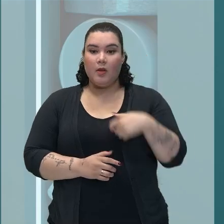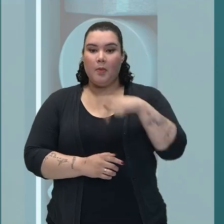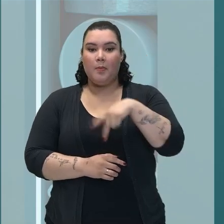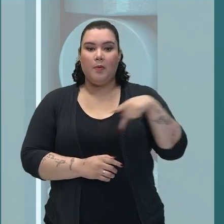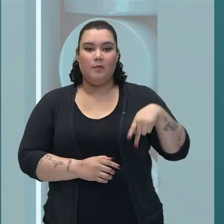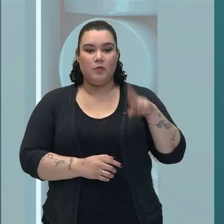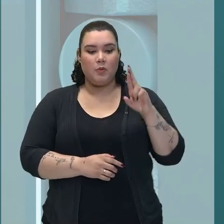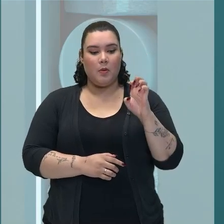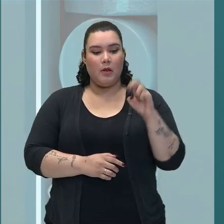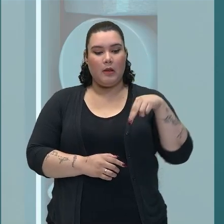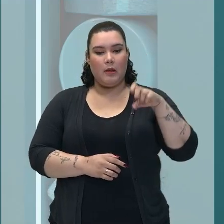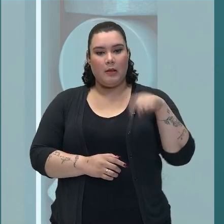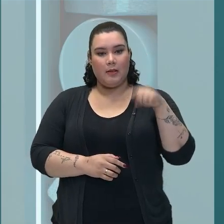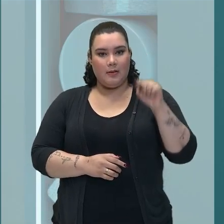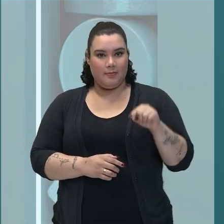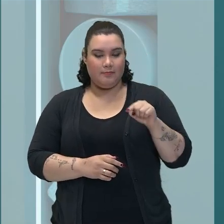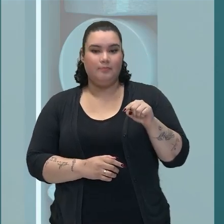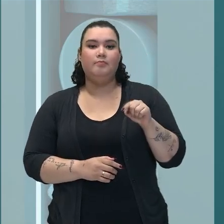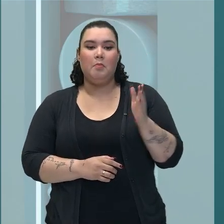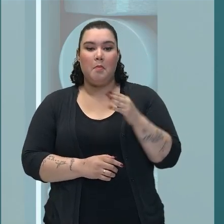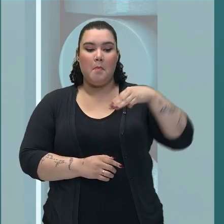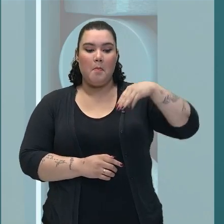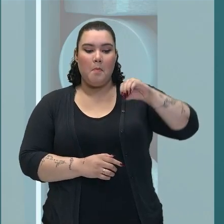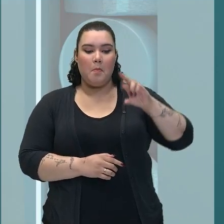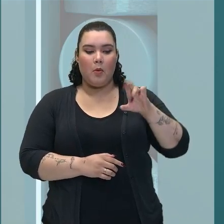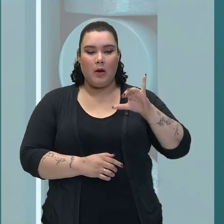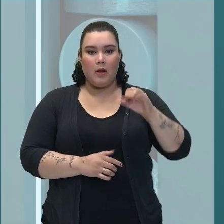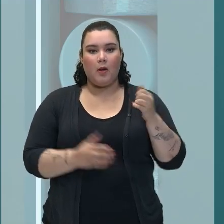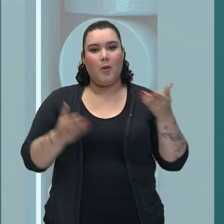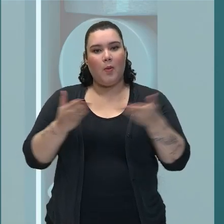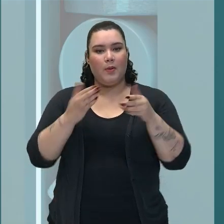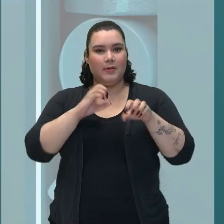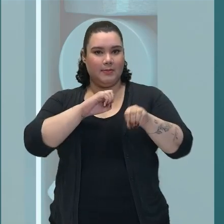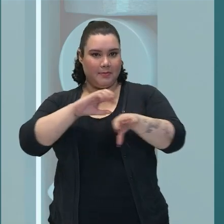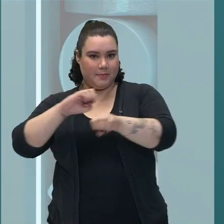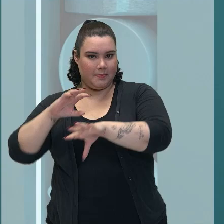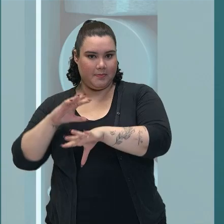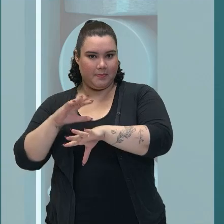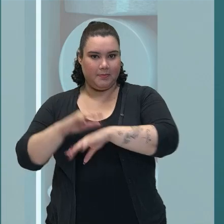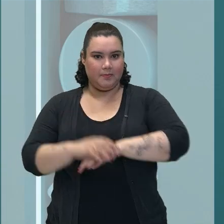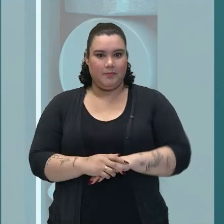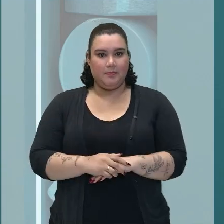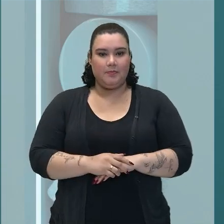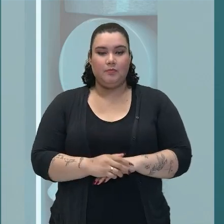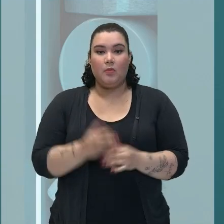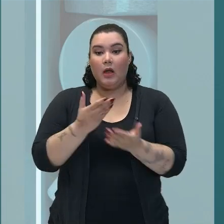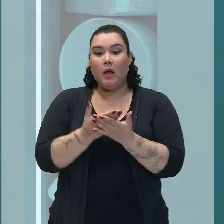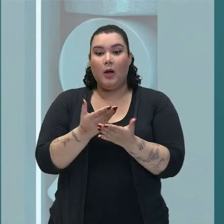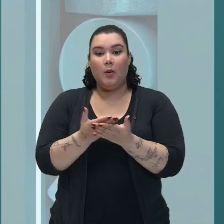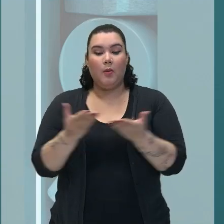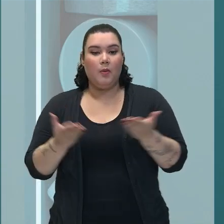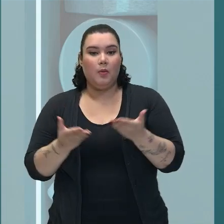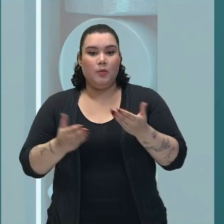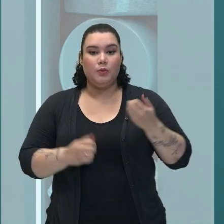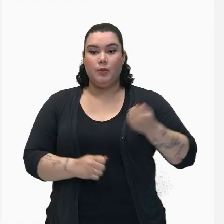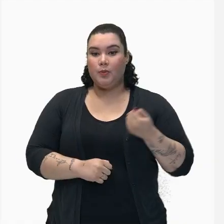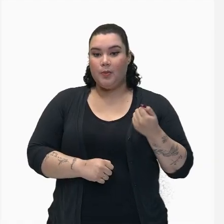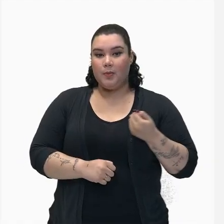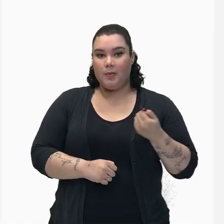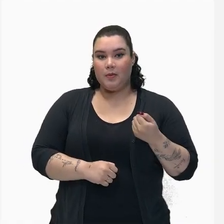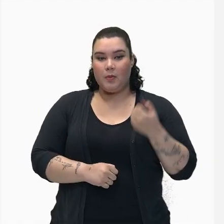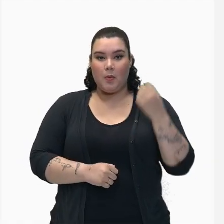René Moreira e mais uma vez estou aqui com vocês. A nossa aula de hoje é a aula de